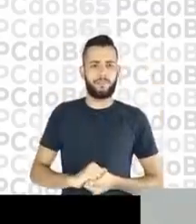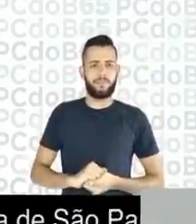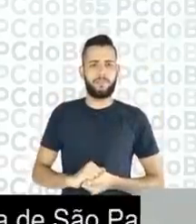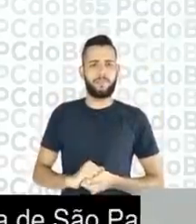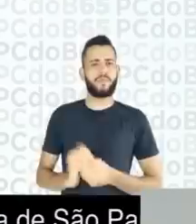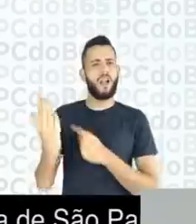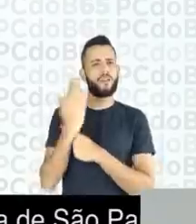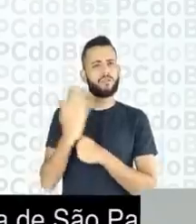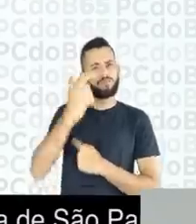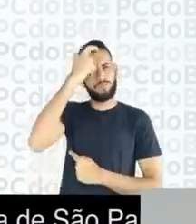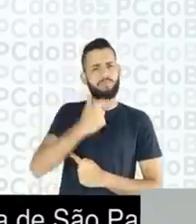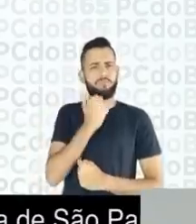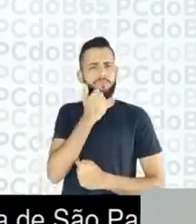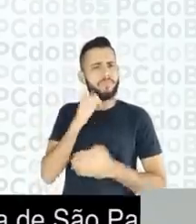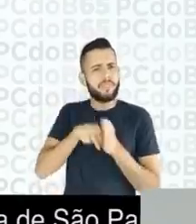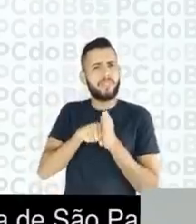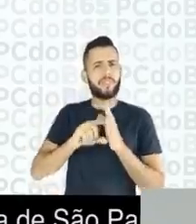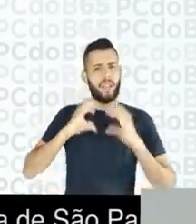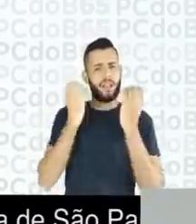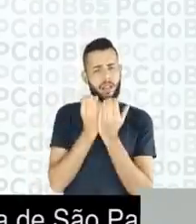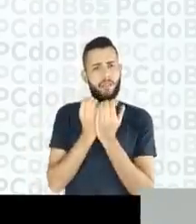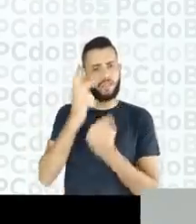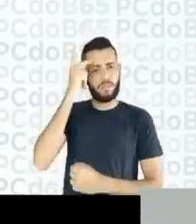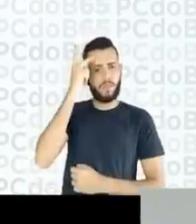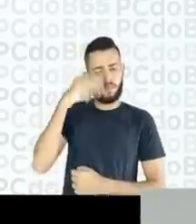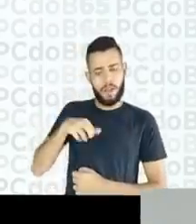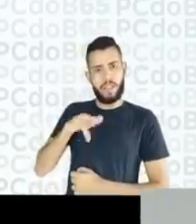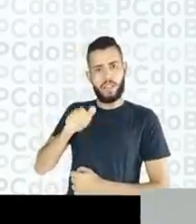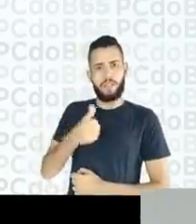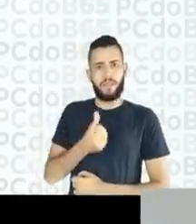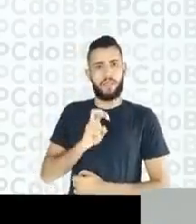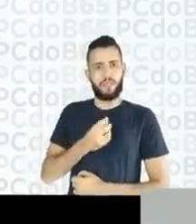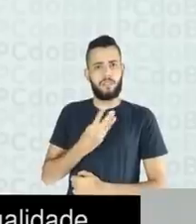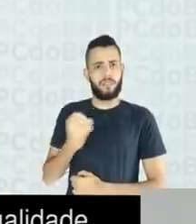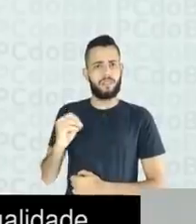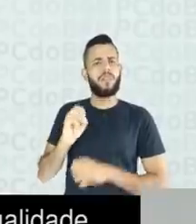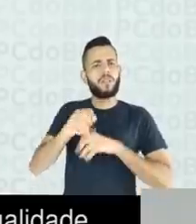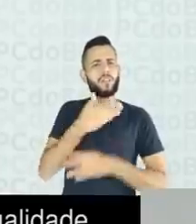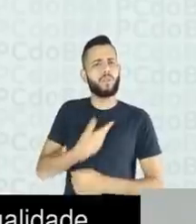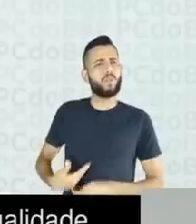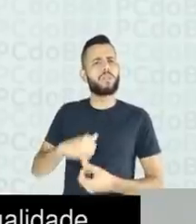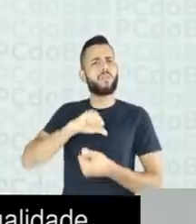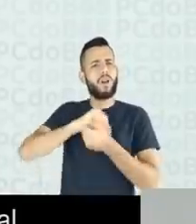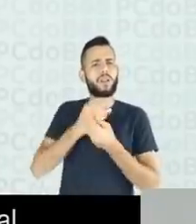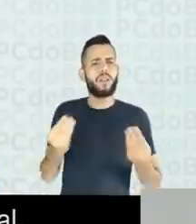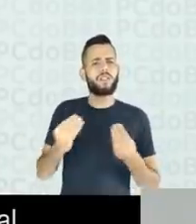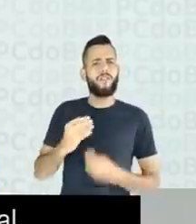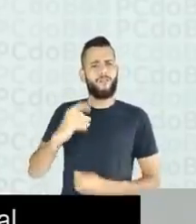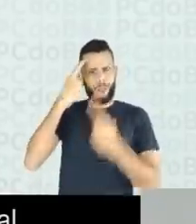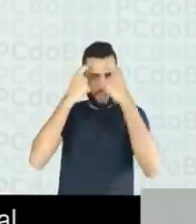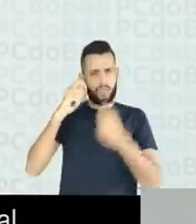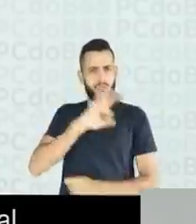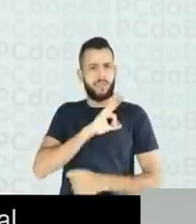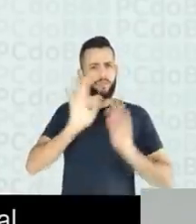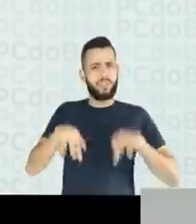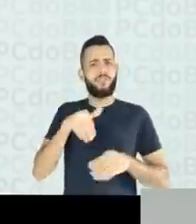65180. Ajude a colocar uma cientista na Câmara de São Paulo, Mariana Moura, 65300. Por uma educação pública de qualidade, pelo fim